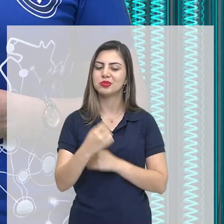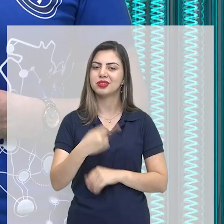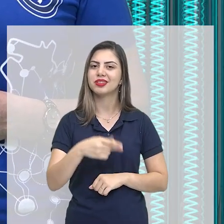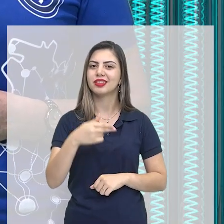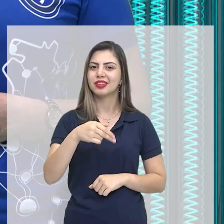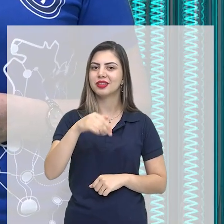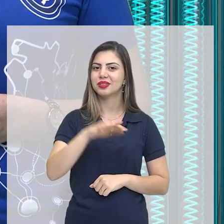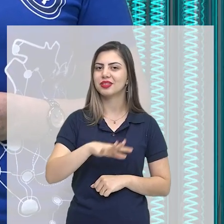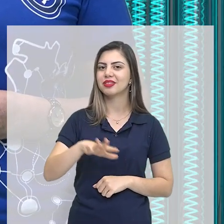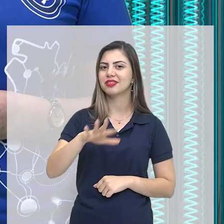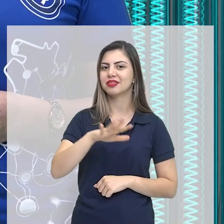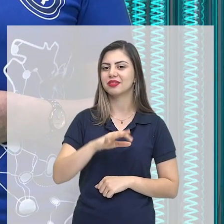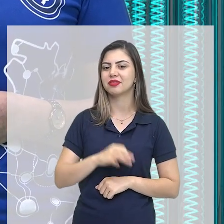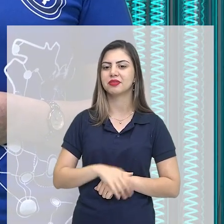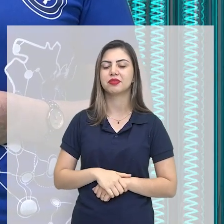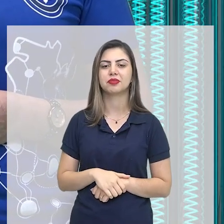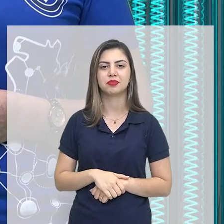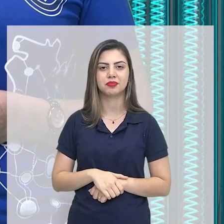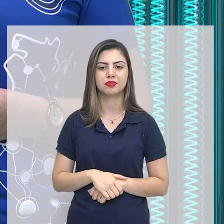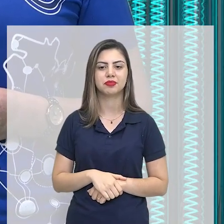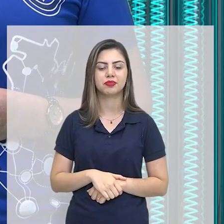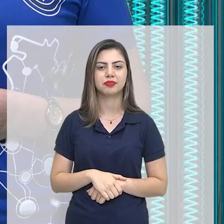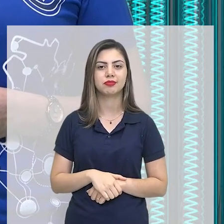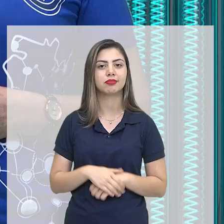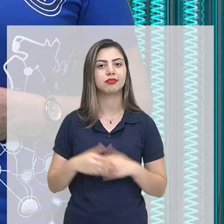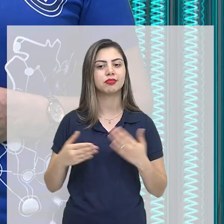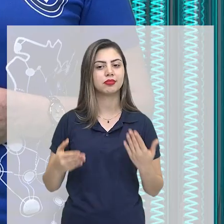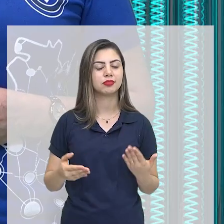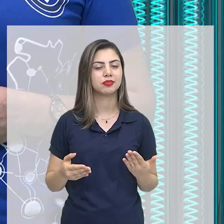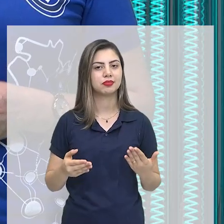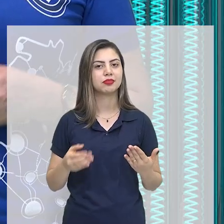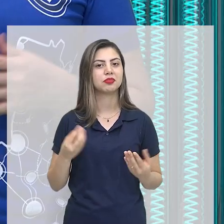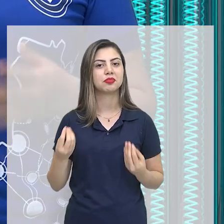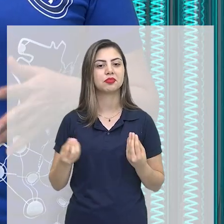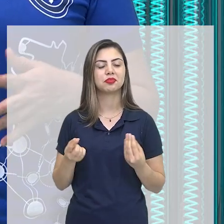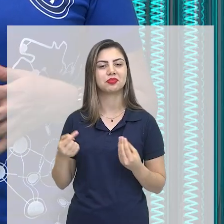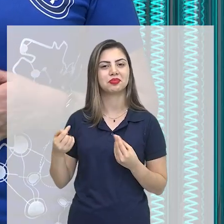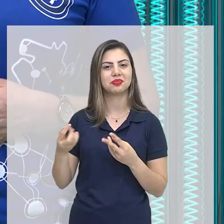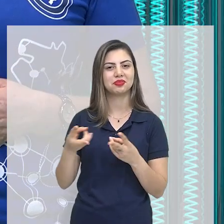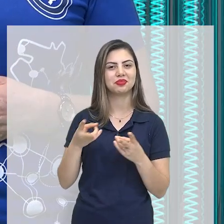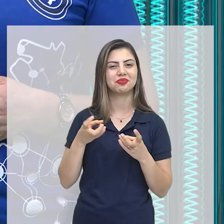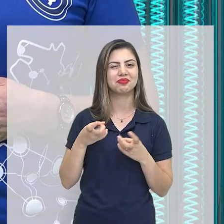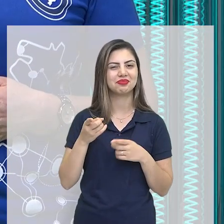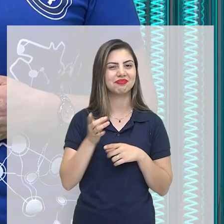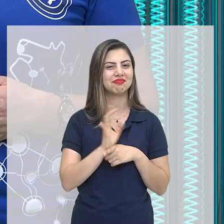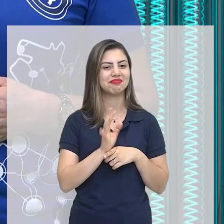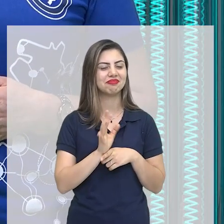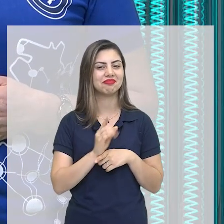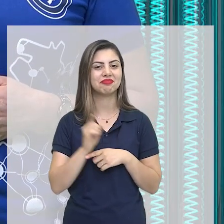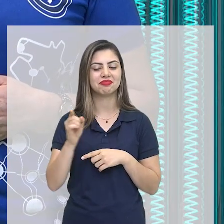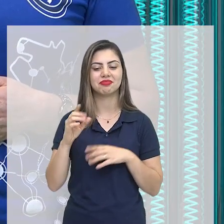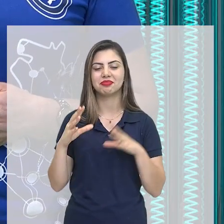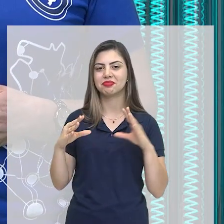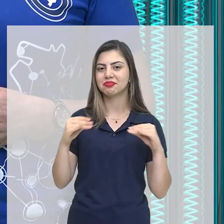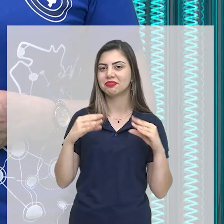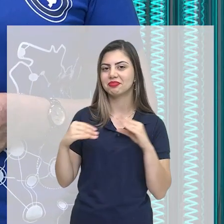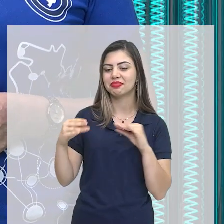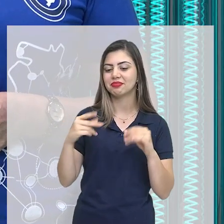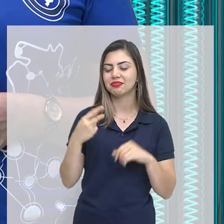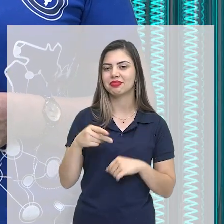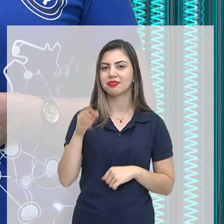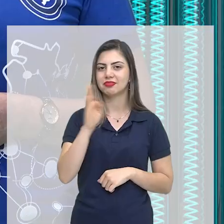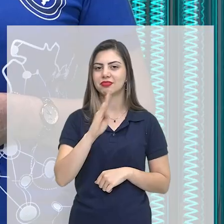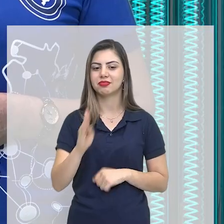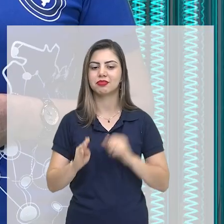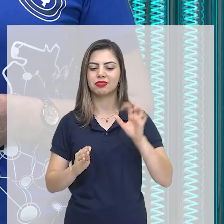região norte. Então, nós podemos perceber e observar que os falares nas regiões do